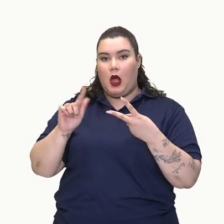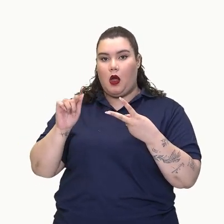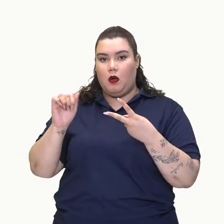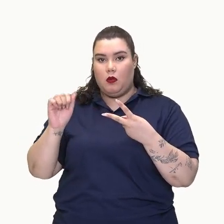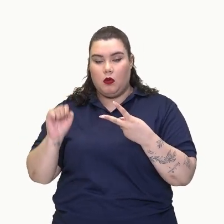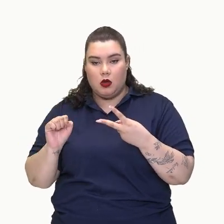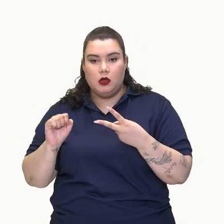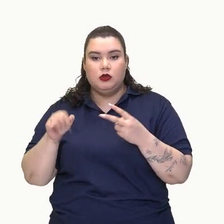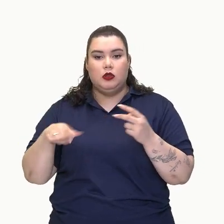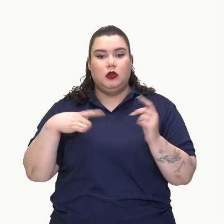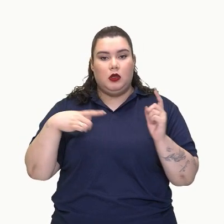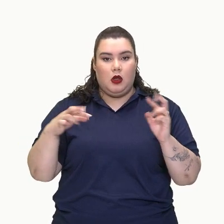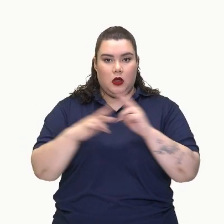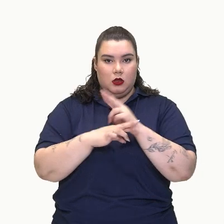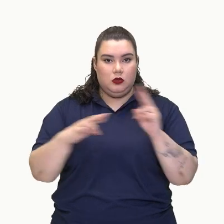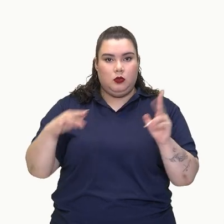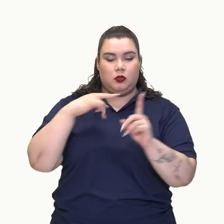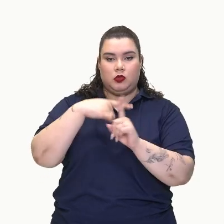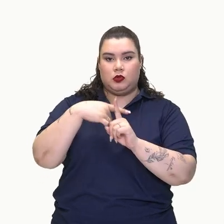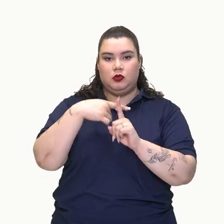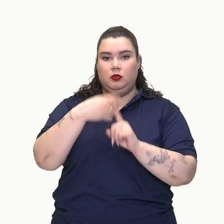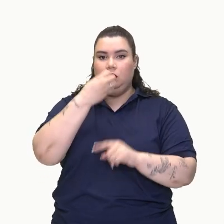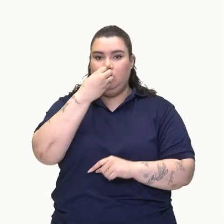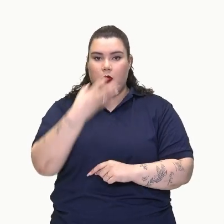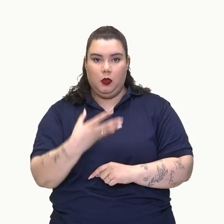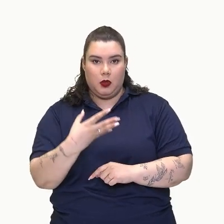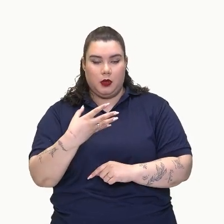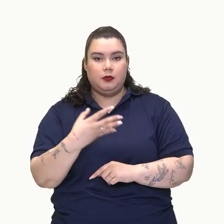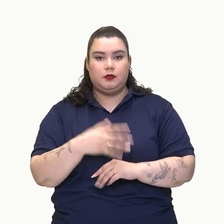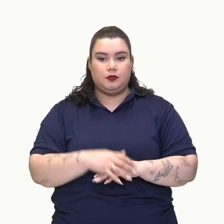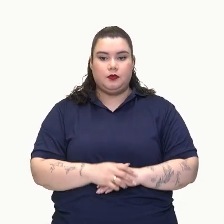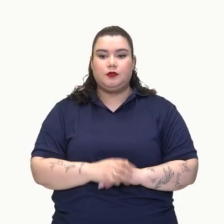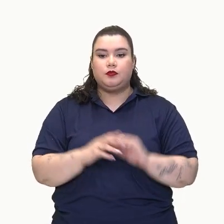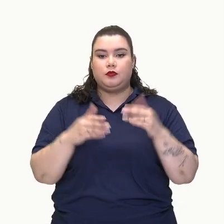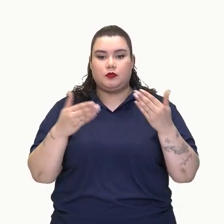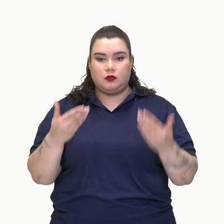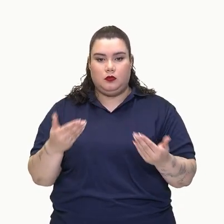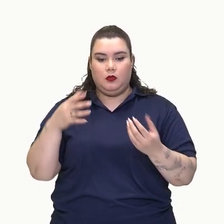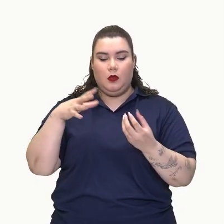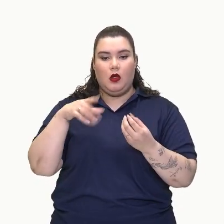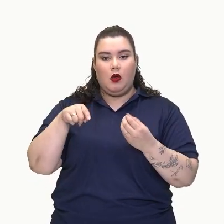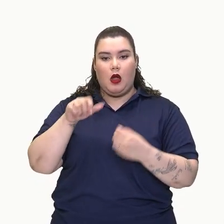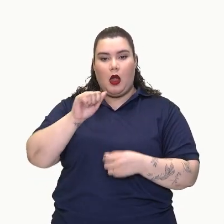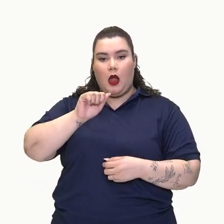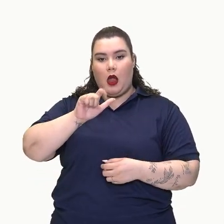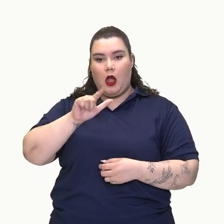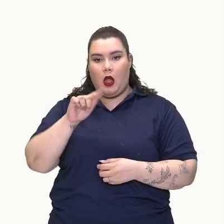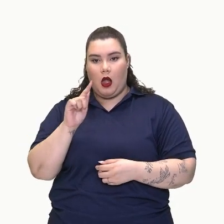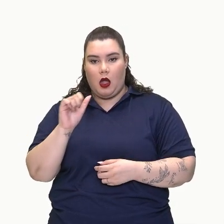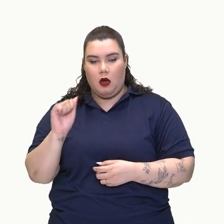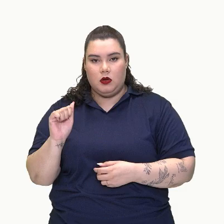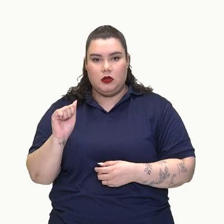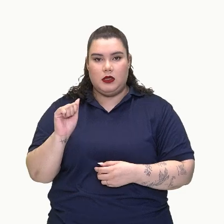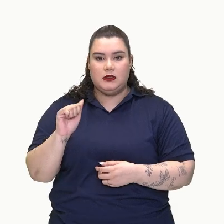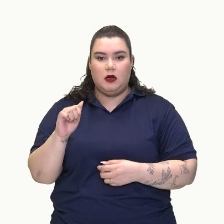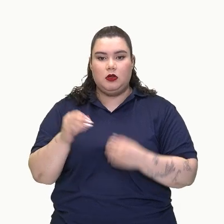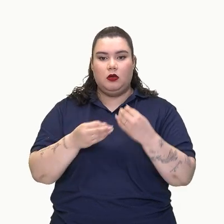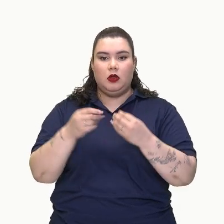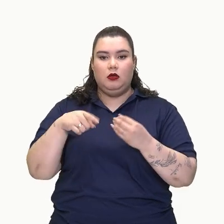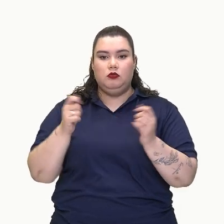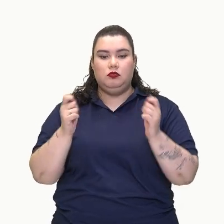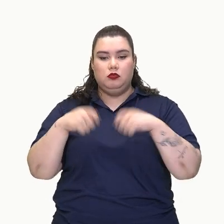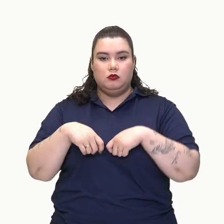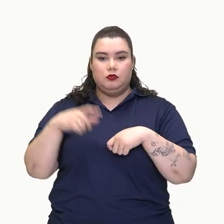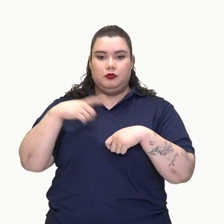se beneficiam na relação de mutualismo, né? Então, a alga, ela vai conseguir realizar fotossíntese, né?